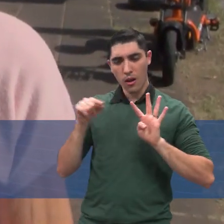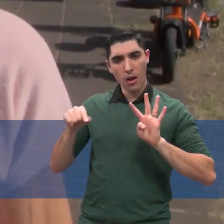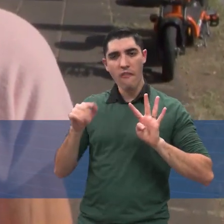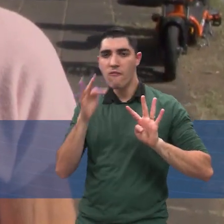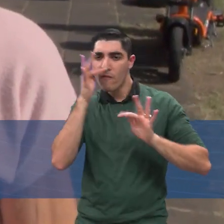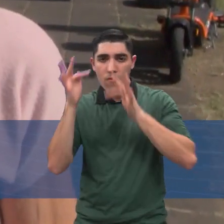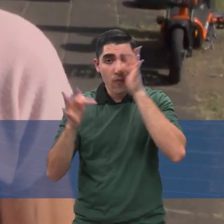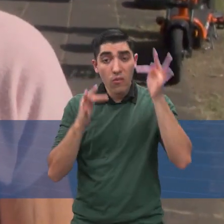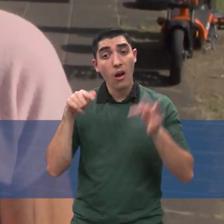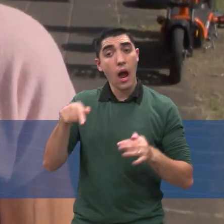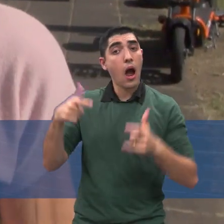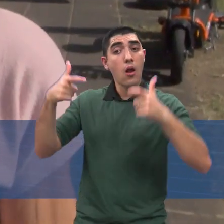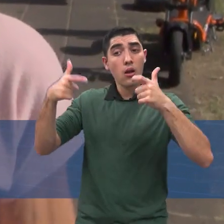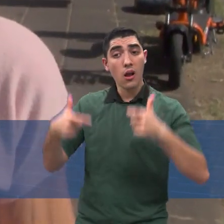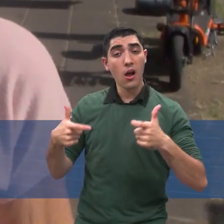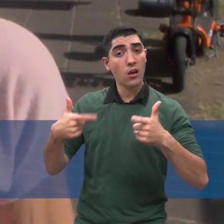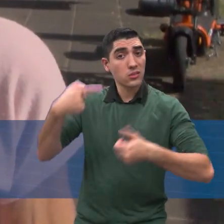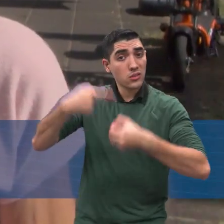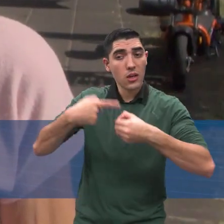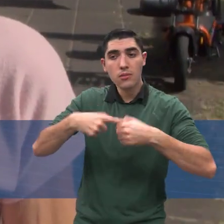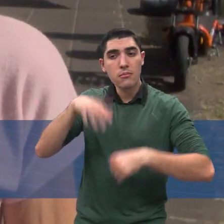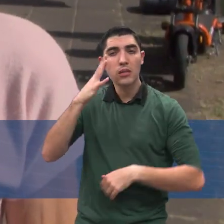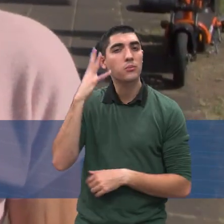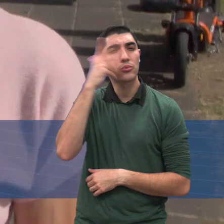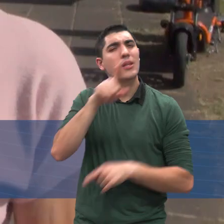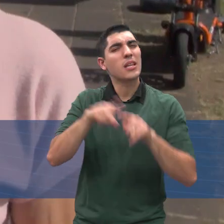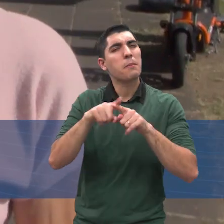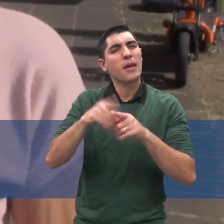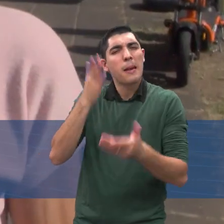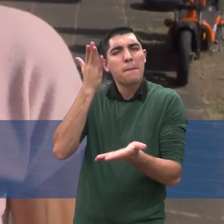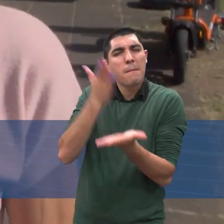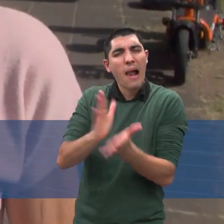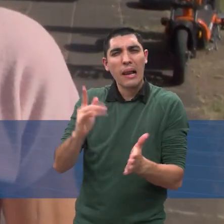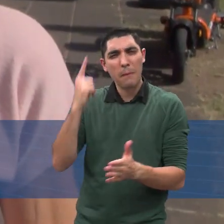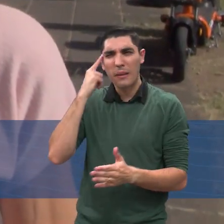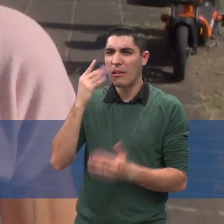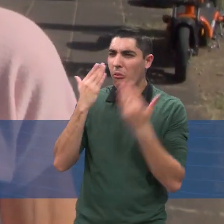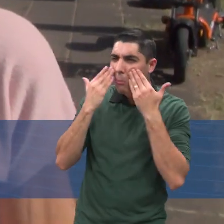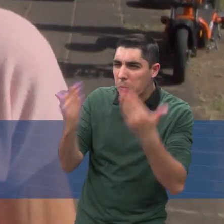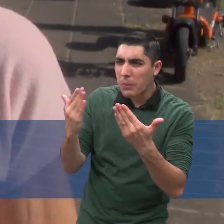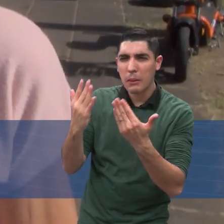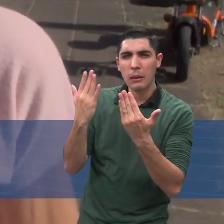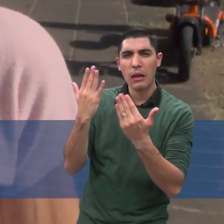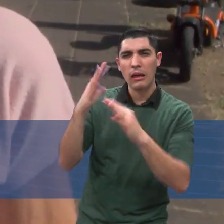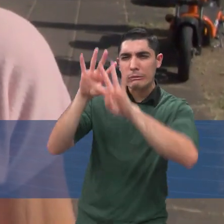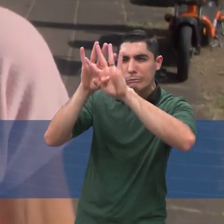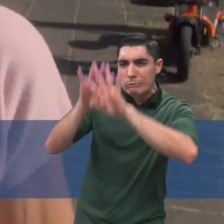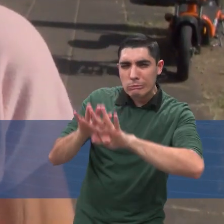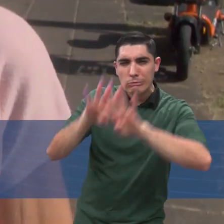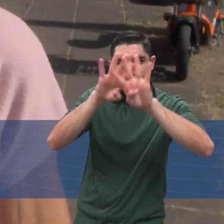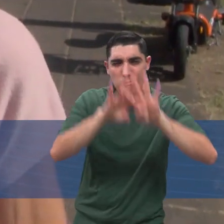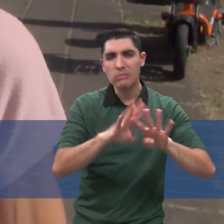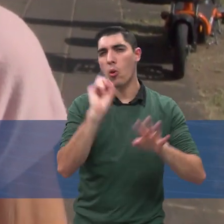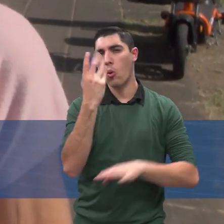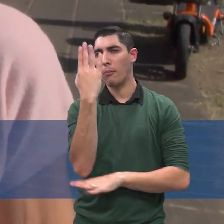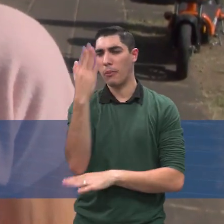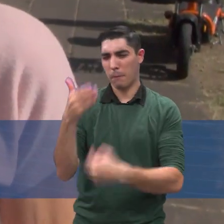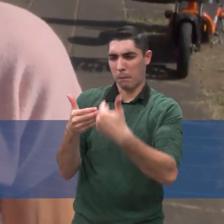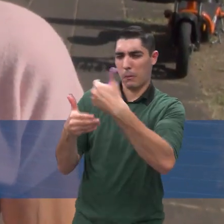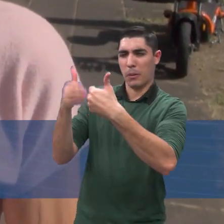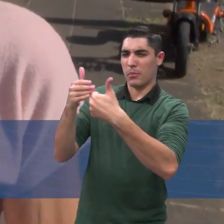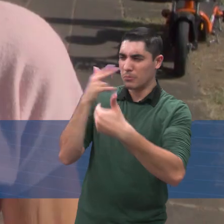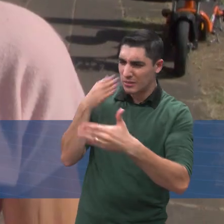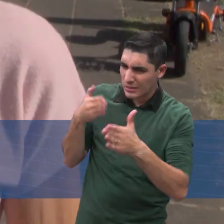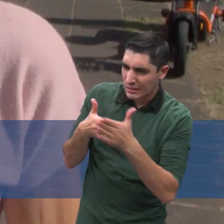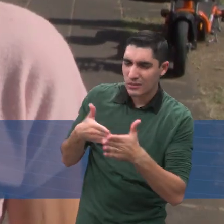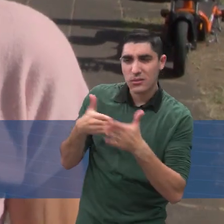questão da cidade mesmo, ela ficar mais bonita e a gente quebrar um pouco de barreira, né? Porque essa barreira física não é bom para a gente, né? A gente